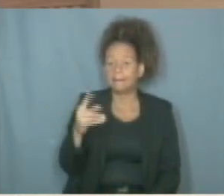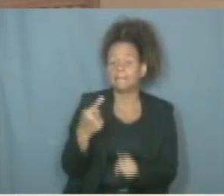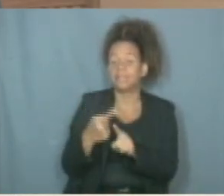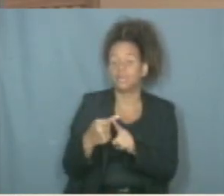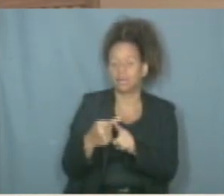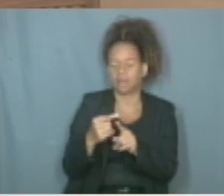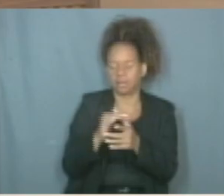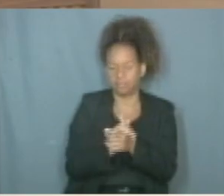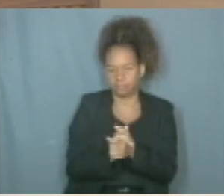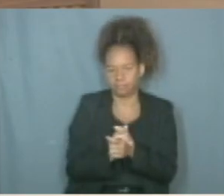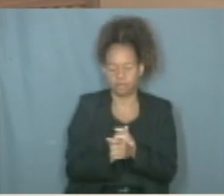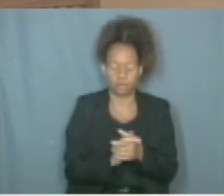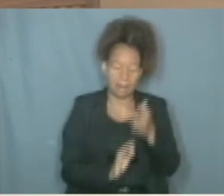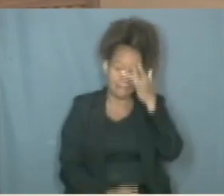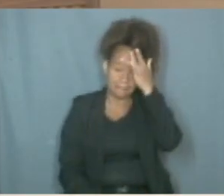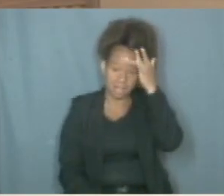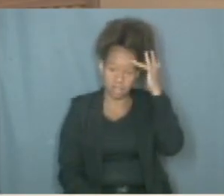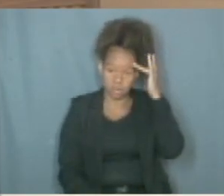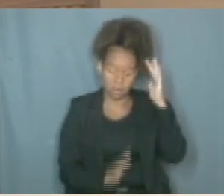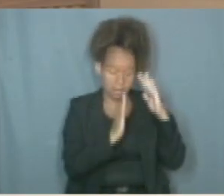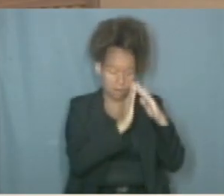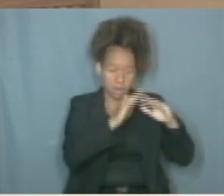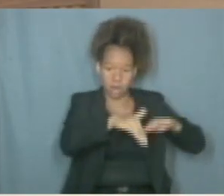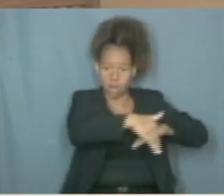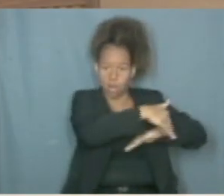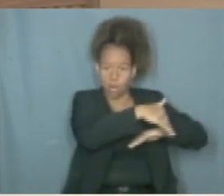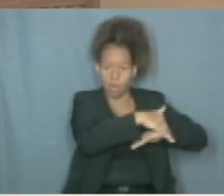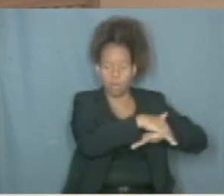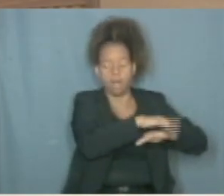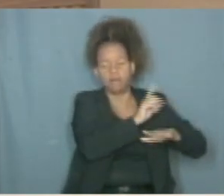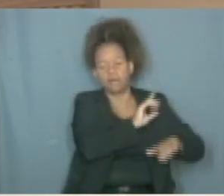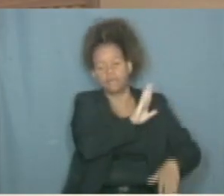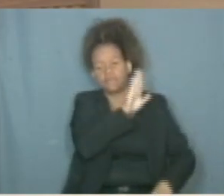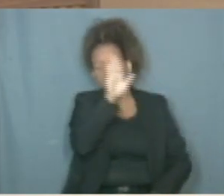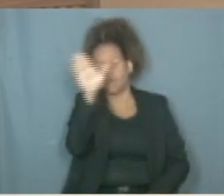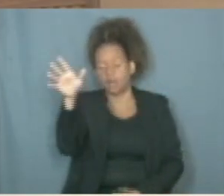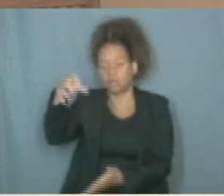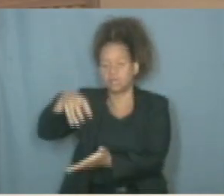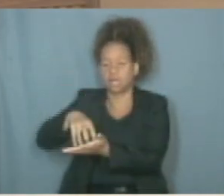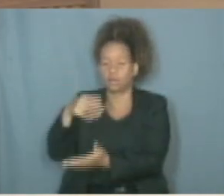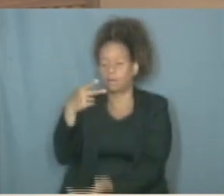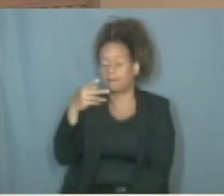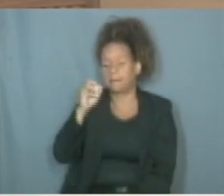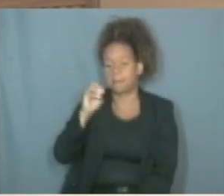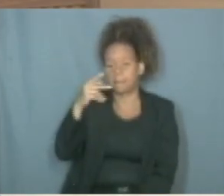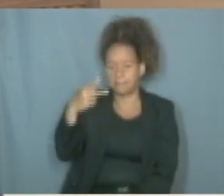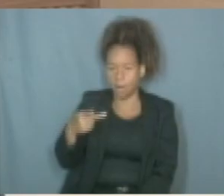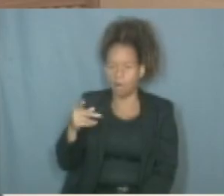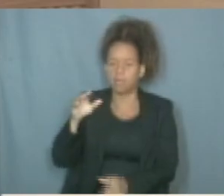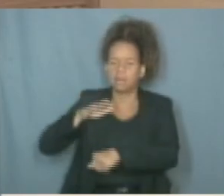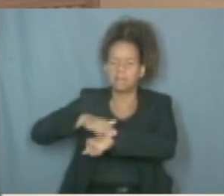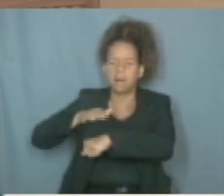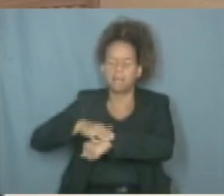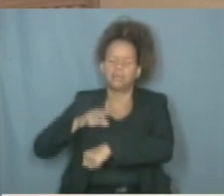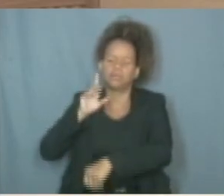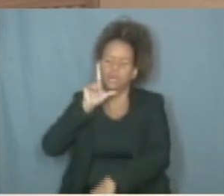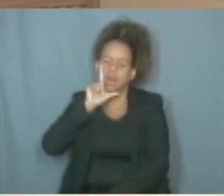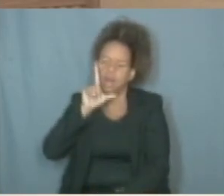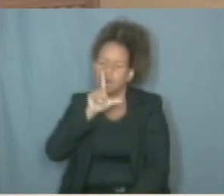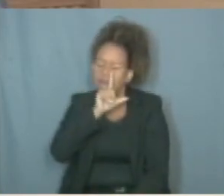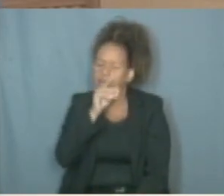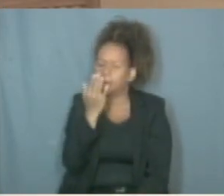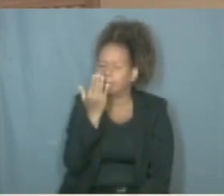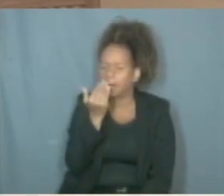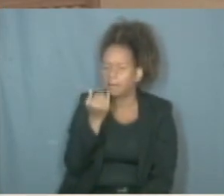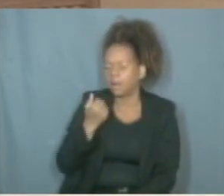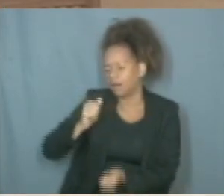porque quando a pessoa em situação de rua procura um centro pop, naquele momento ali ela faz um lanche, ela